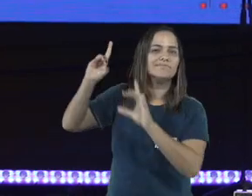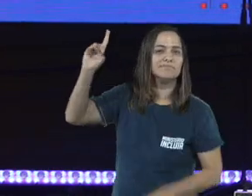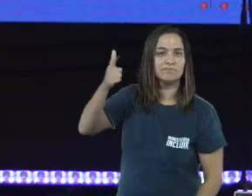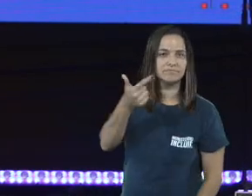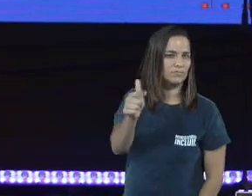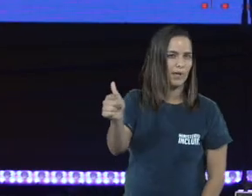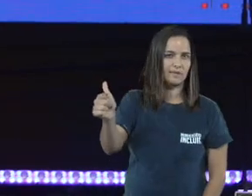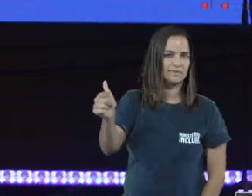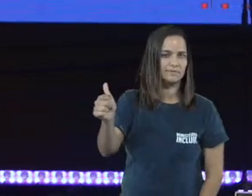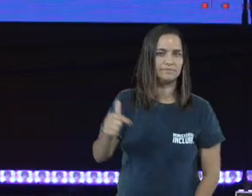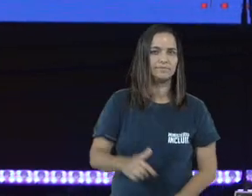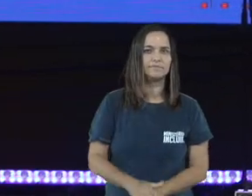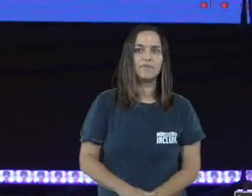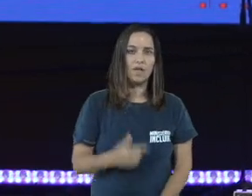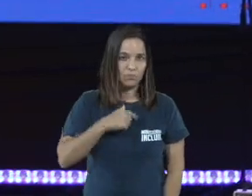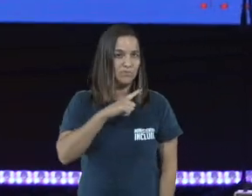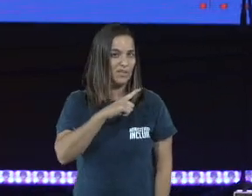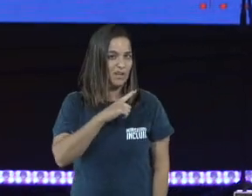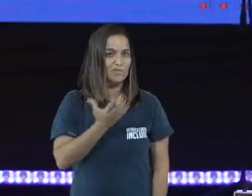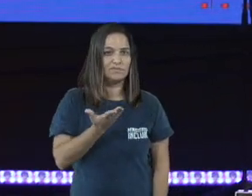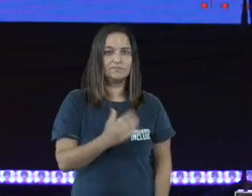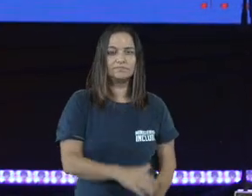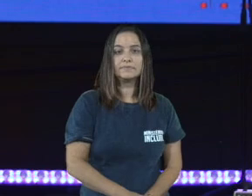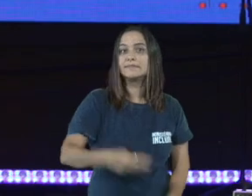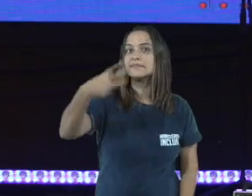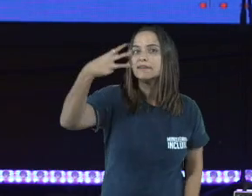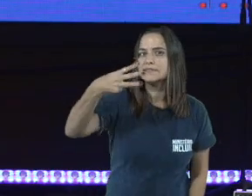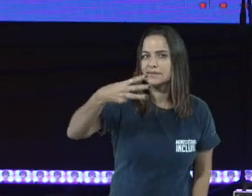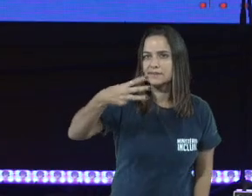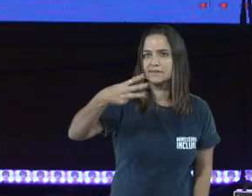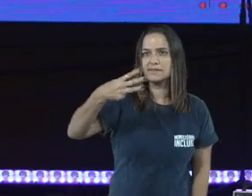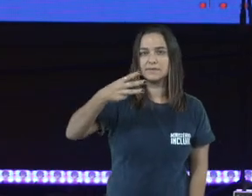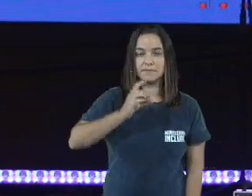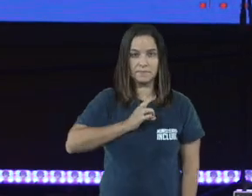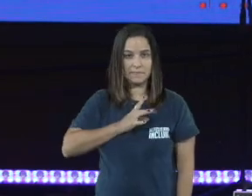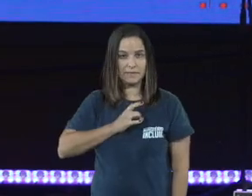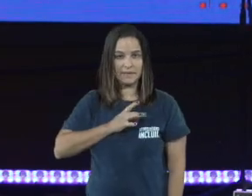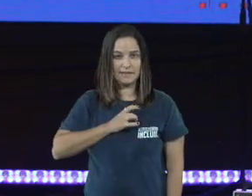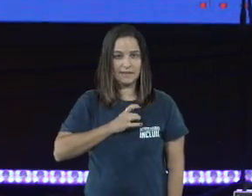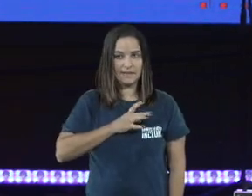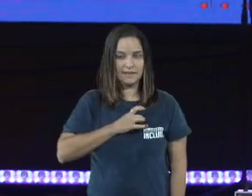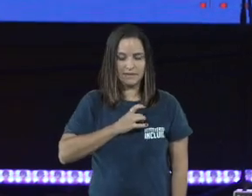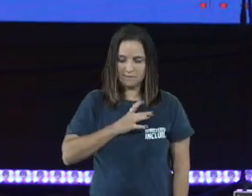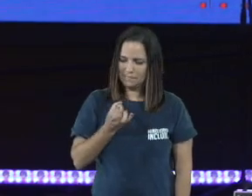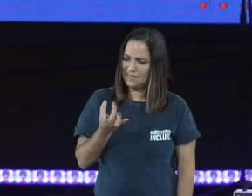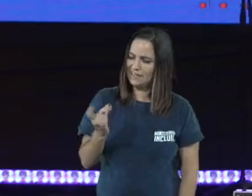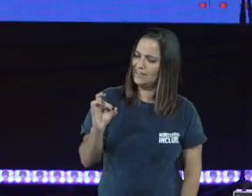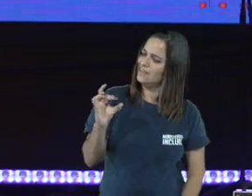e de seu lugar análise o medo mas não diálogo e com medo e no Versículo